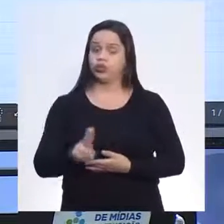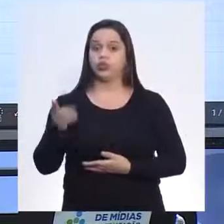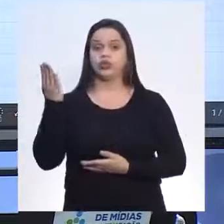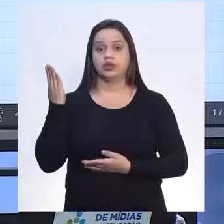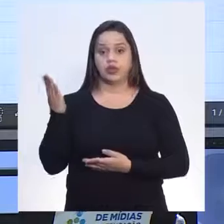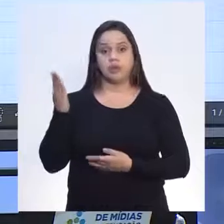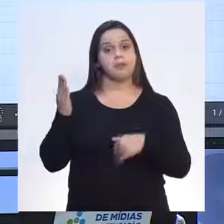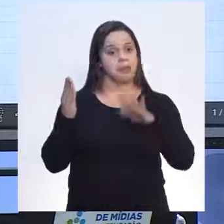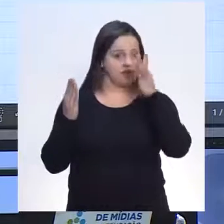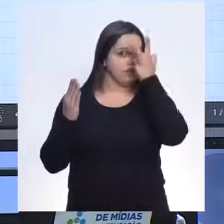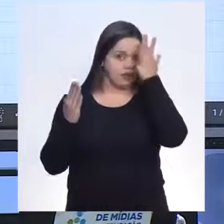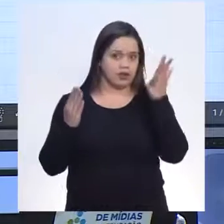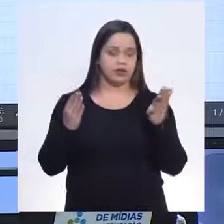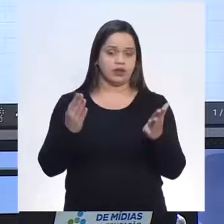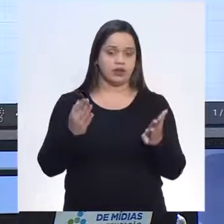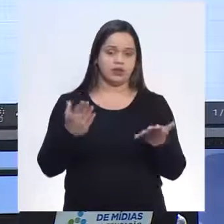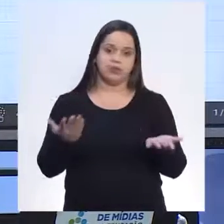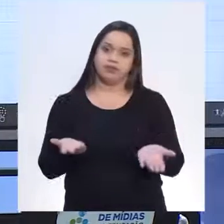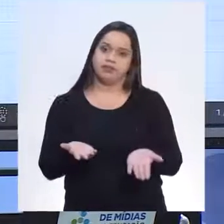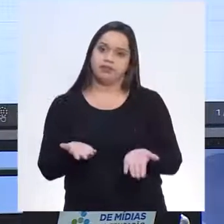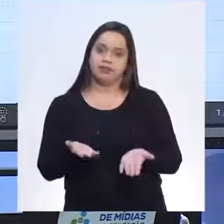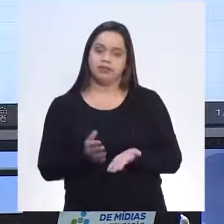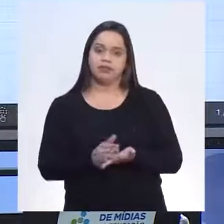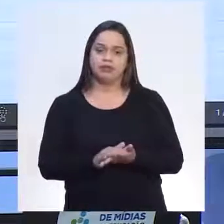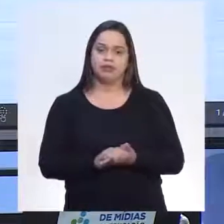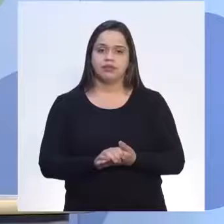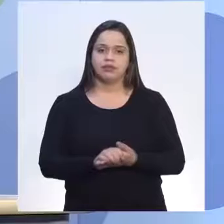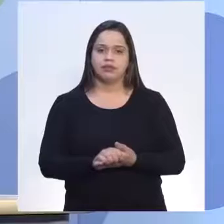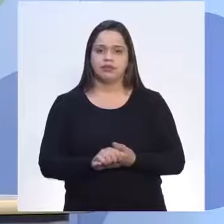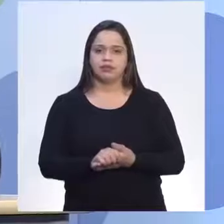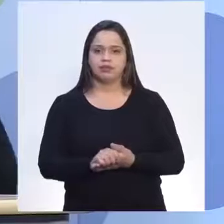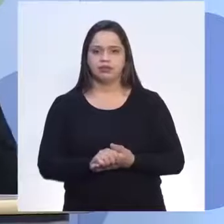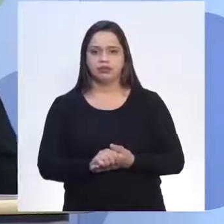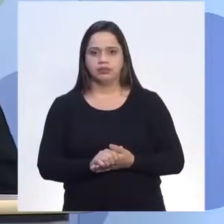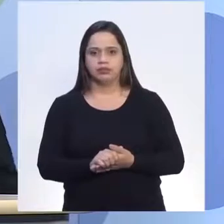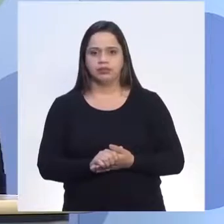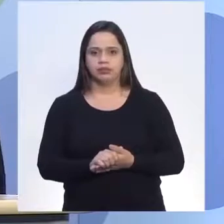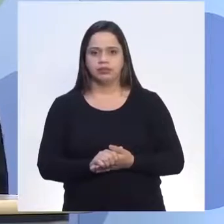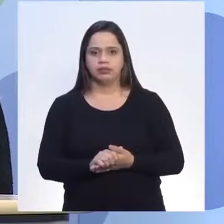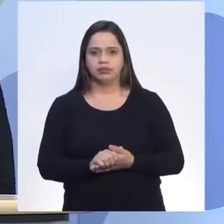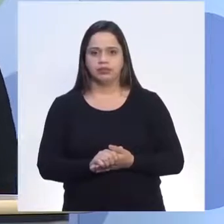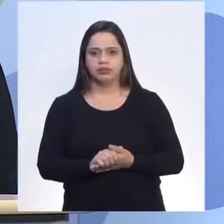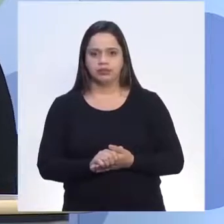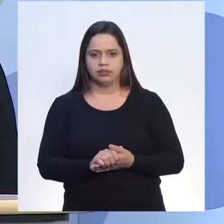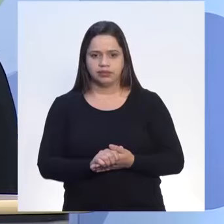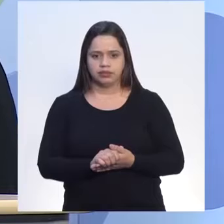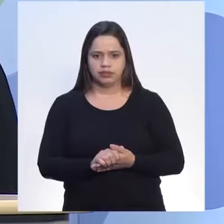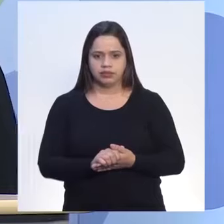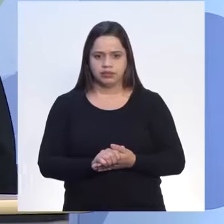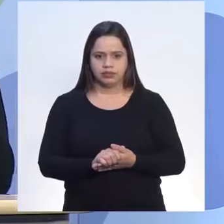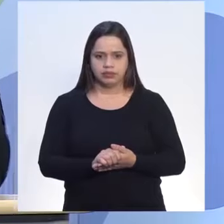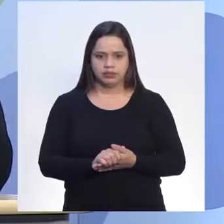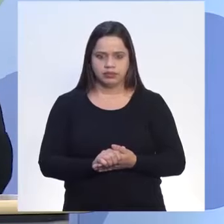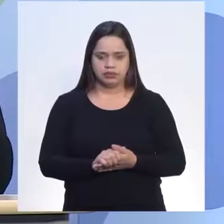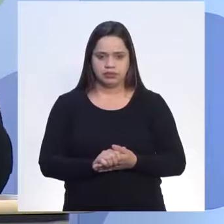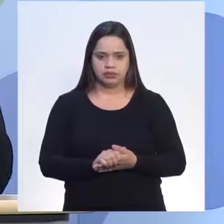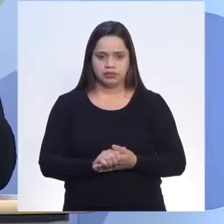fácil. Não sei... A gente tem que trabalhar conforme aquilo que você se adapta, né?